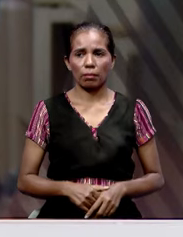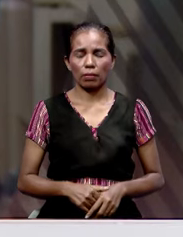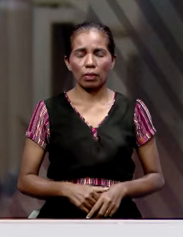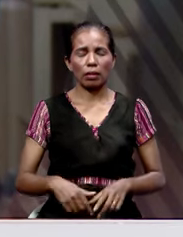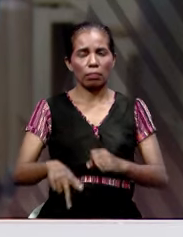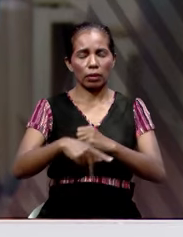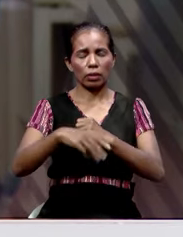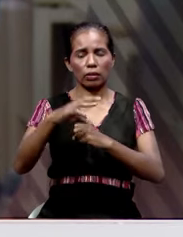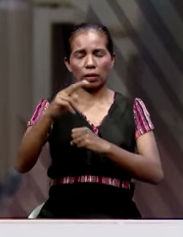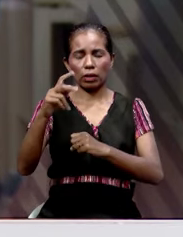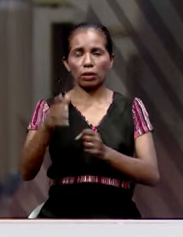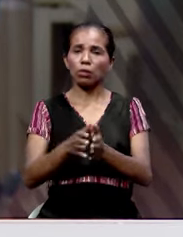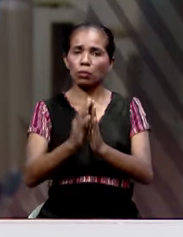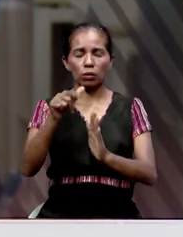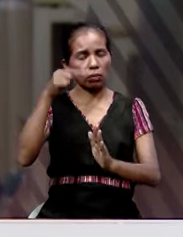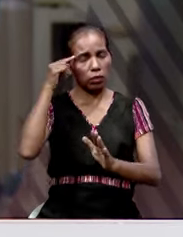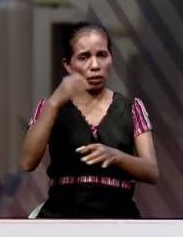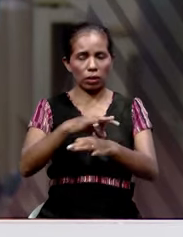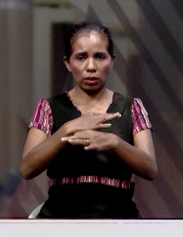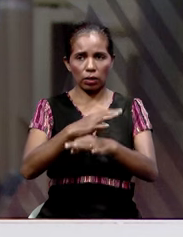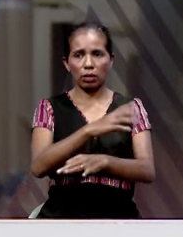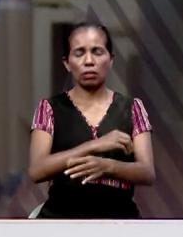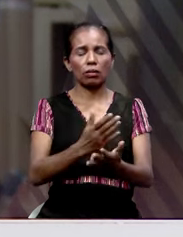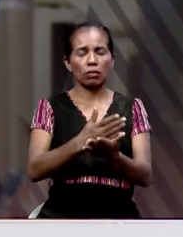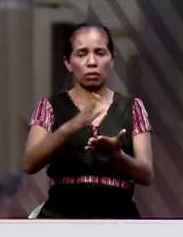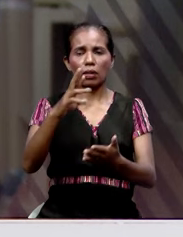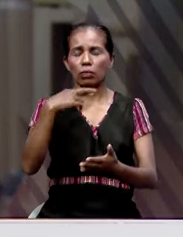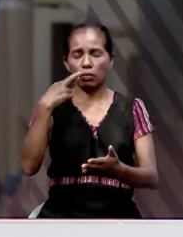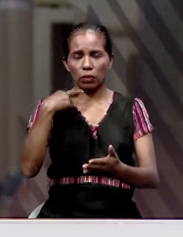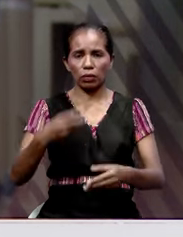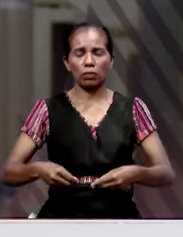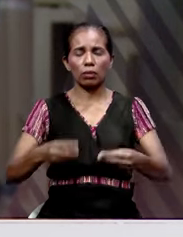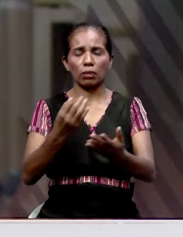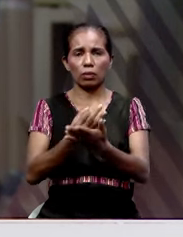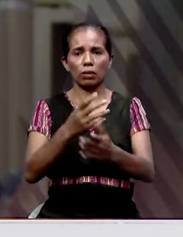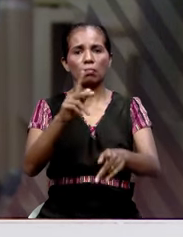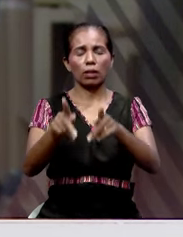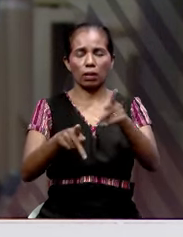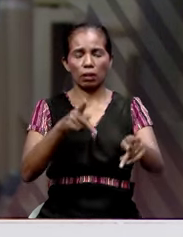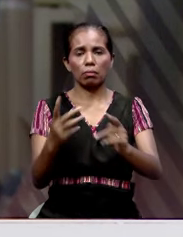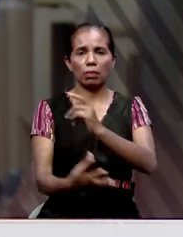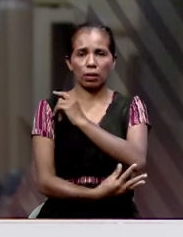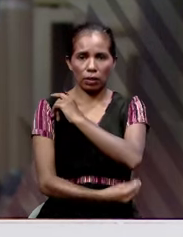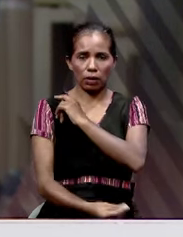bancada CNR tem o governo a torradia mecanismo de distribuição for subsídio para o povo KIC.